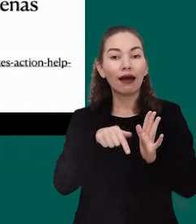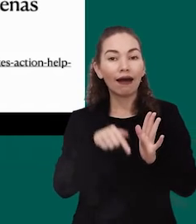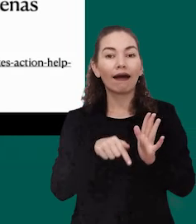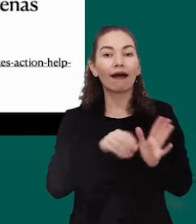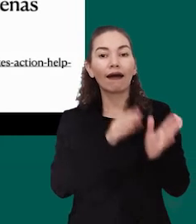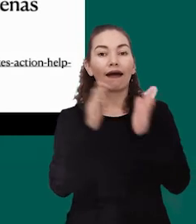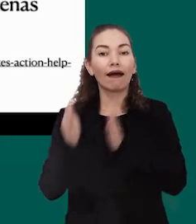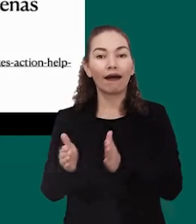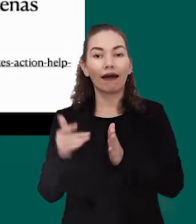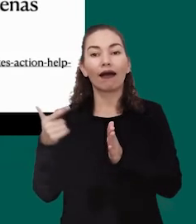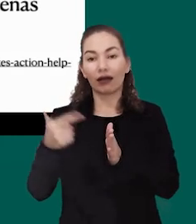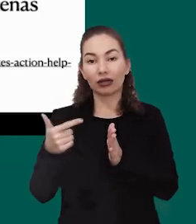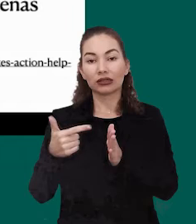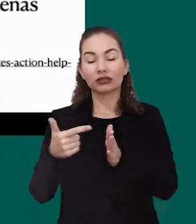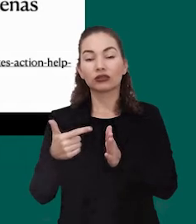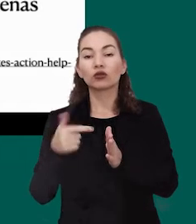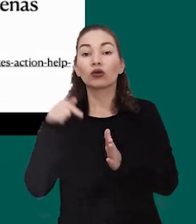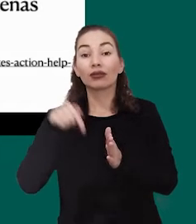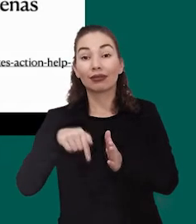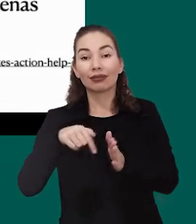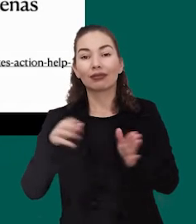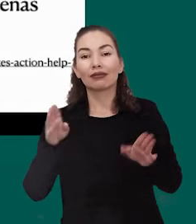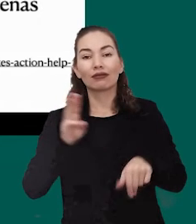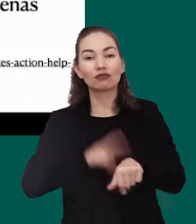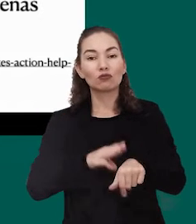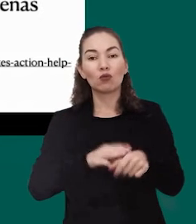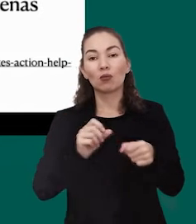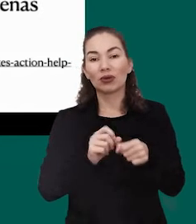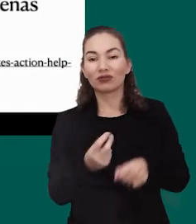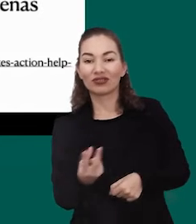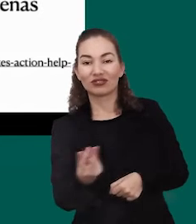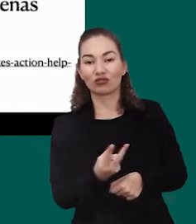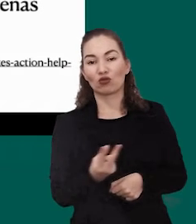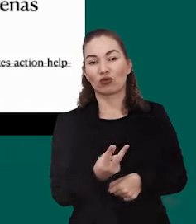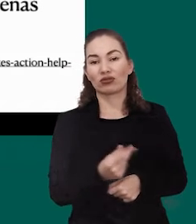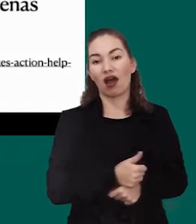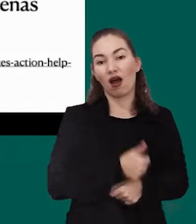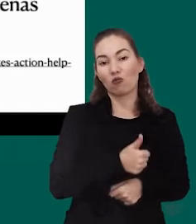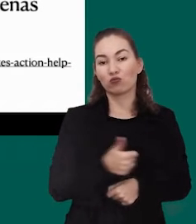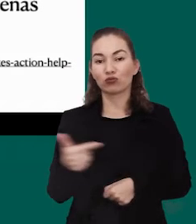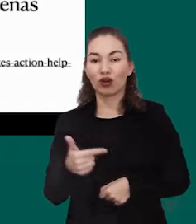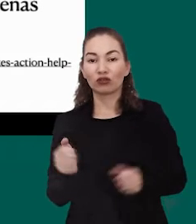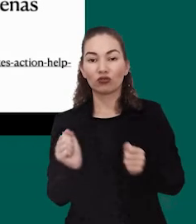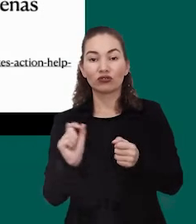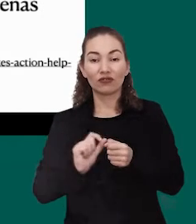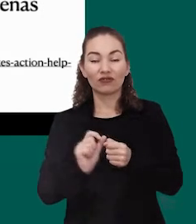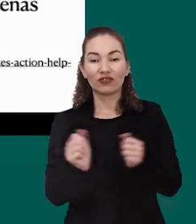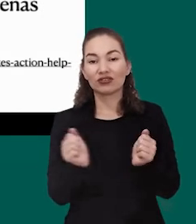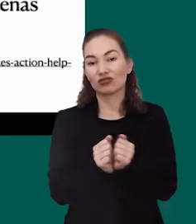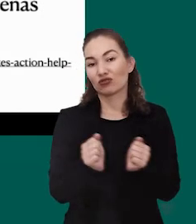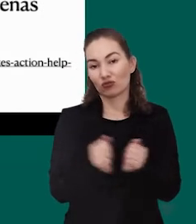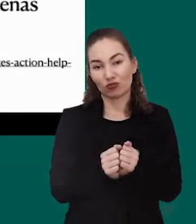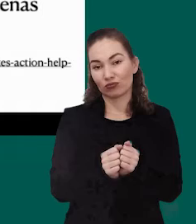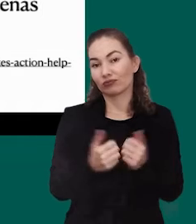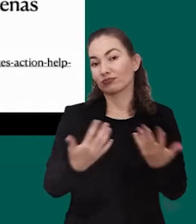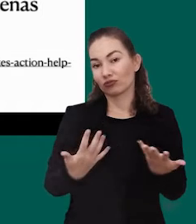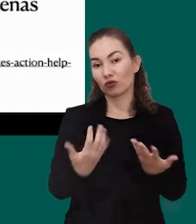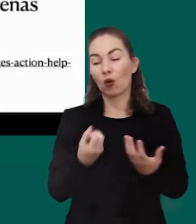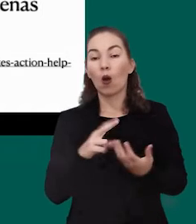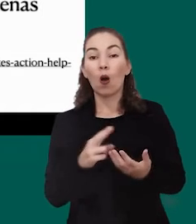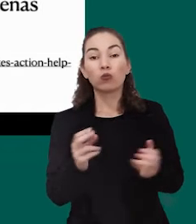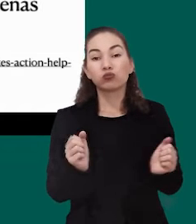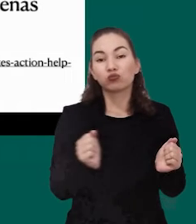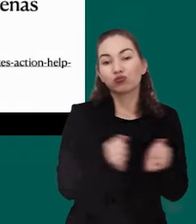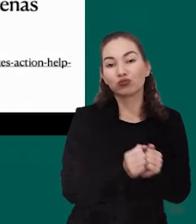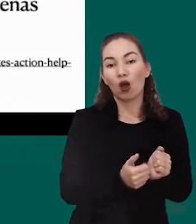gente viveu para várias estratégias vacinais foi, faz a fase 1 junto com a fase 2. A vacina tal está na fase 2/3, está tudo acontecendo junto,